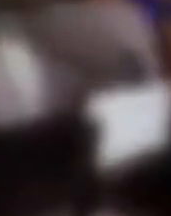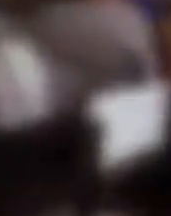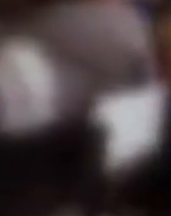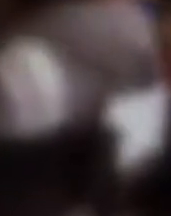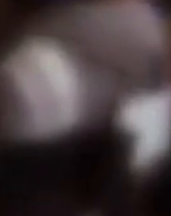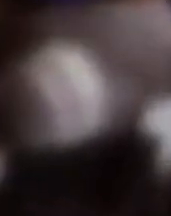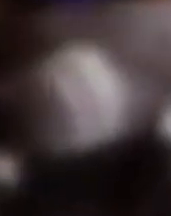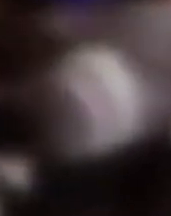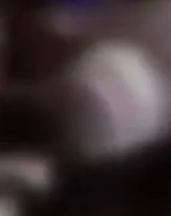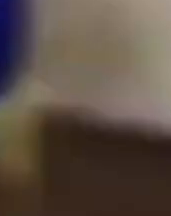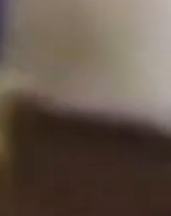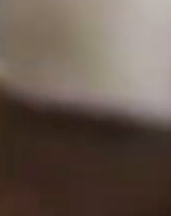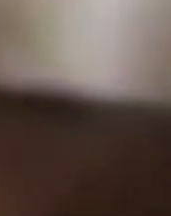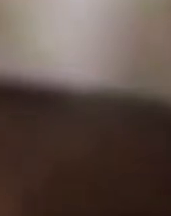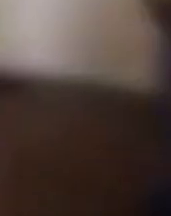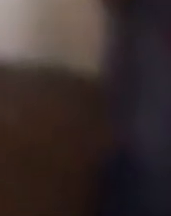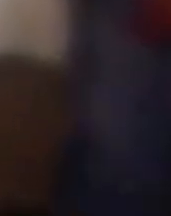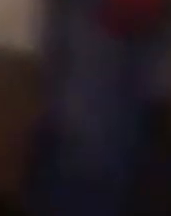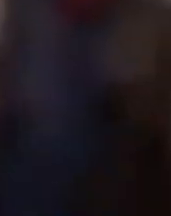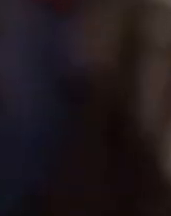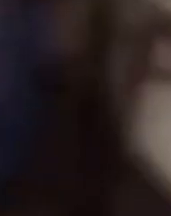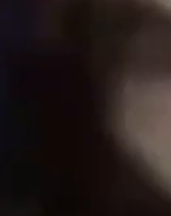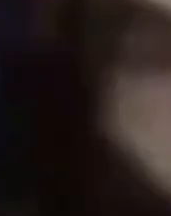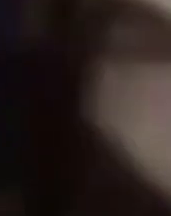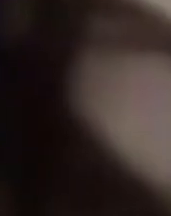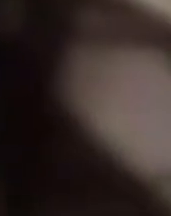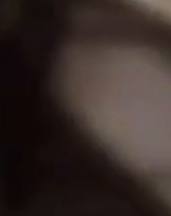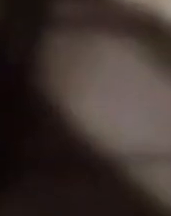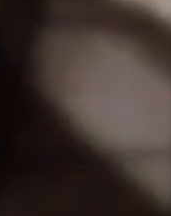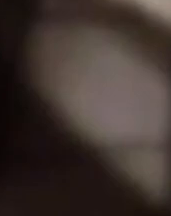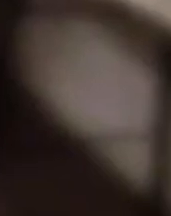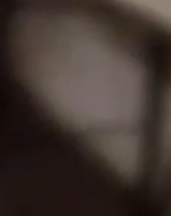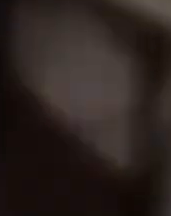conteúdo e divulgação do trabalho realizado pelo grupo.